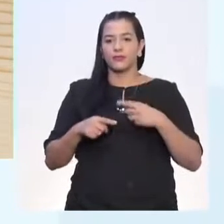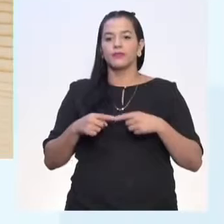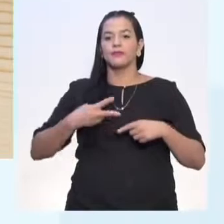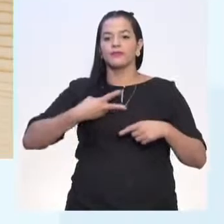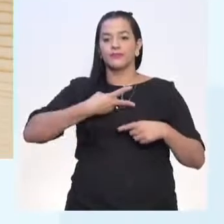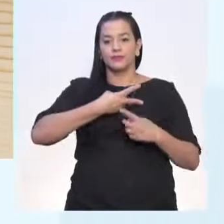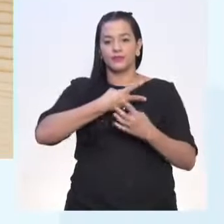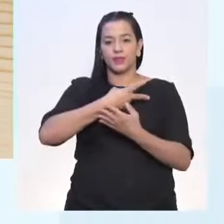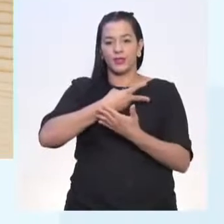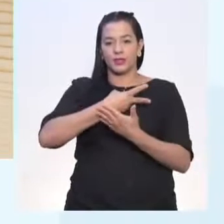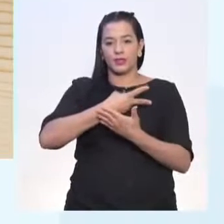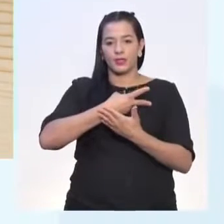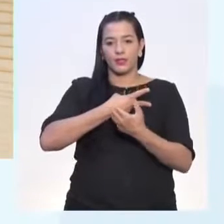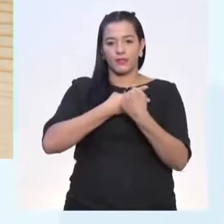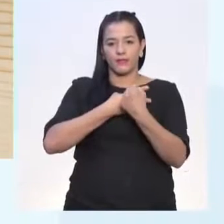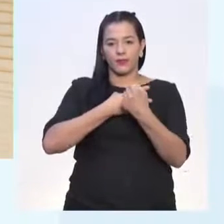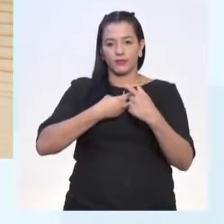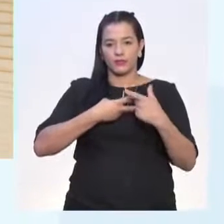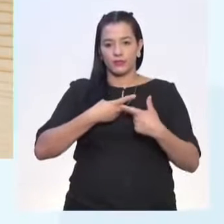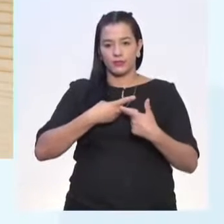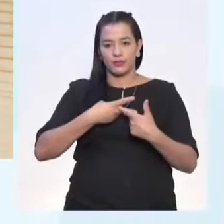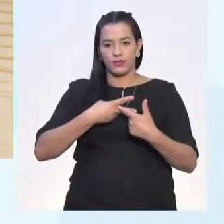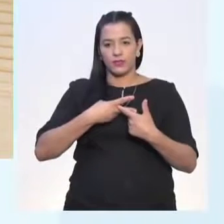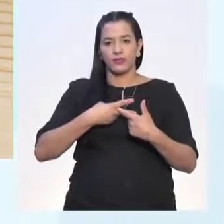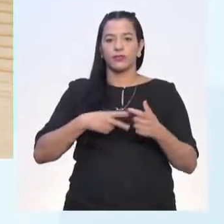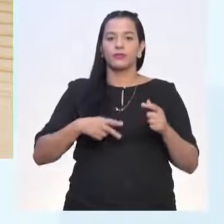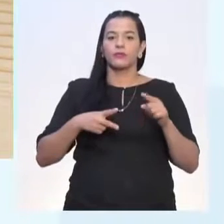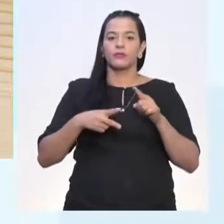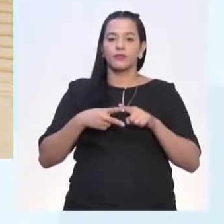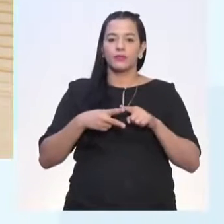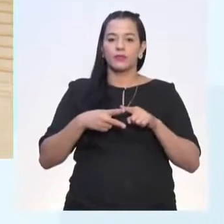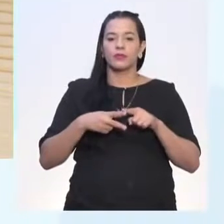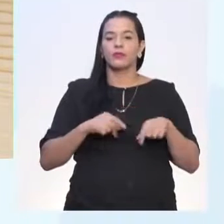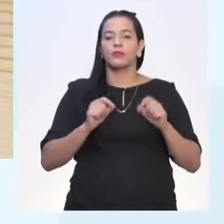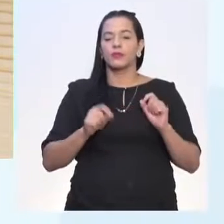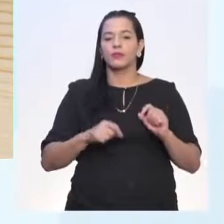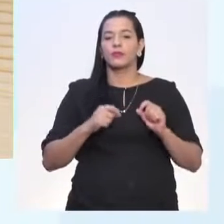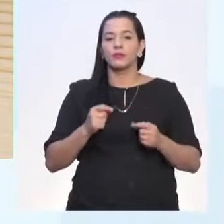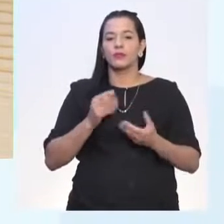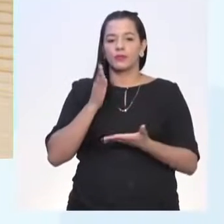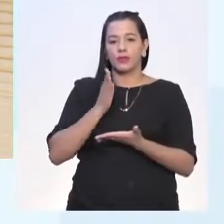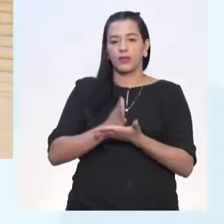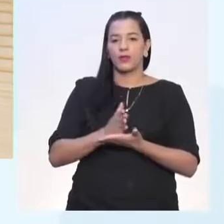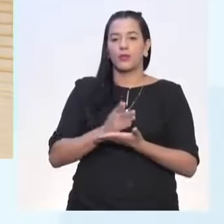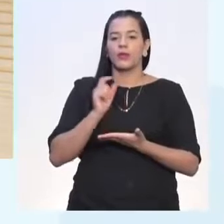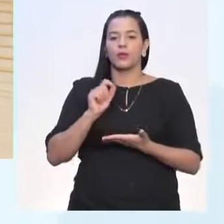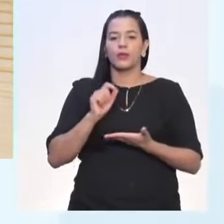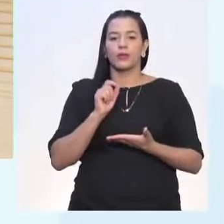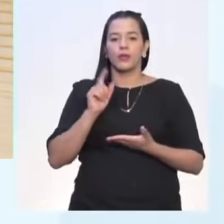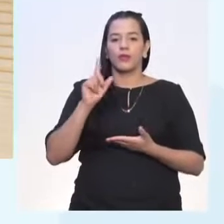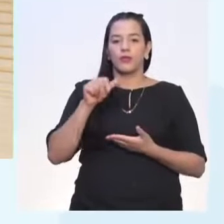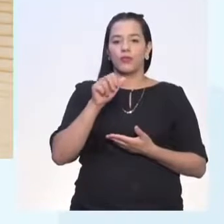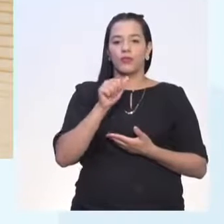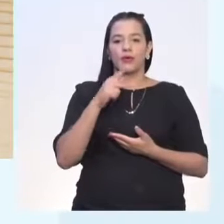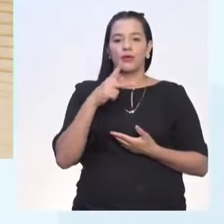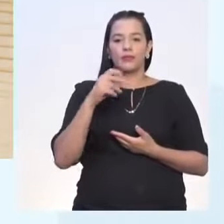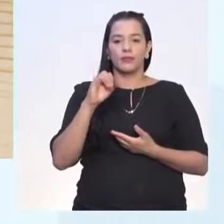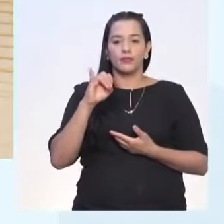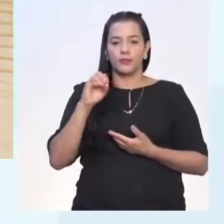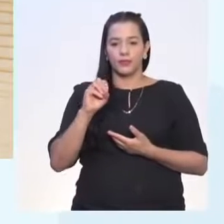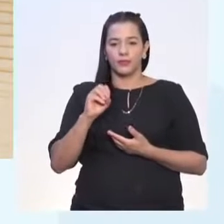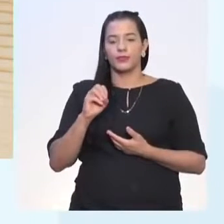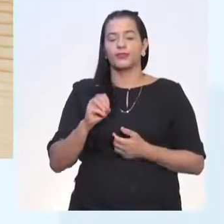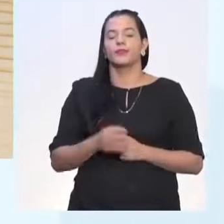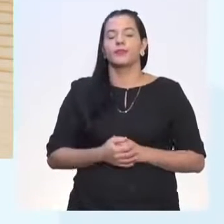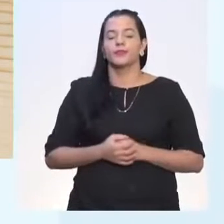Força potente, apoio, força resistente. Aí eu te pergunto, quem está no meio? Quem está no meio é o apoio. Então, essa alavanca eu chamo